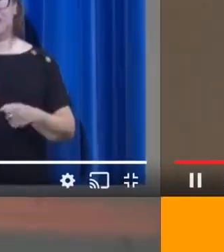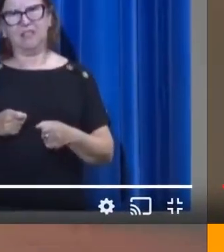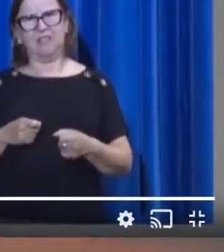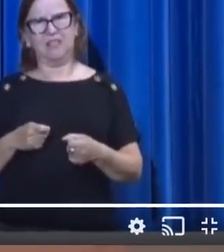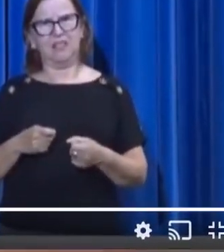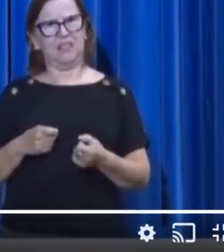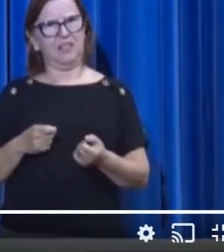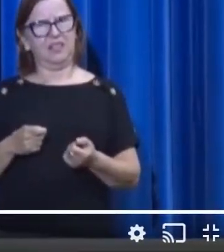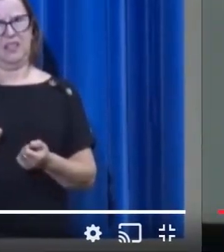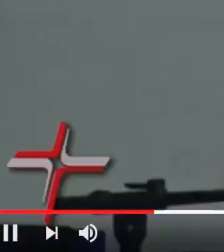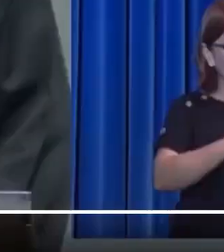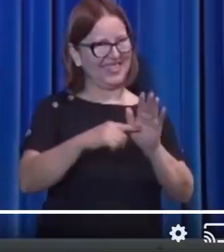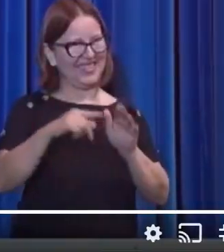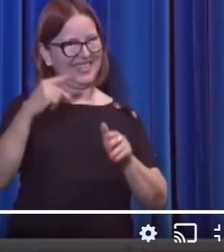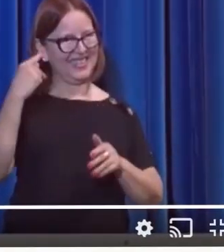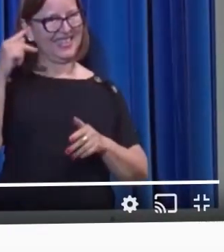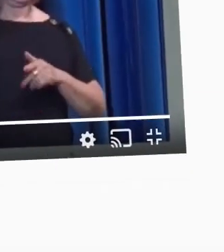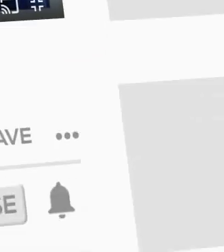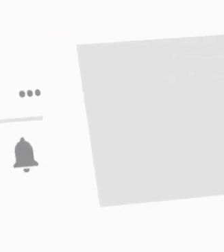Thank you.